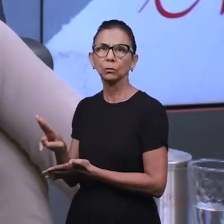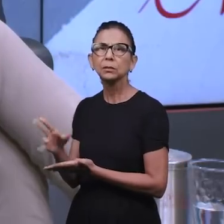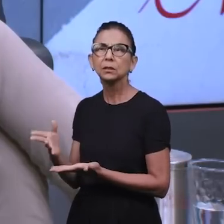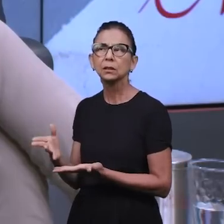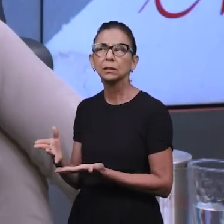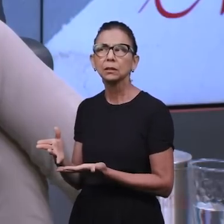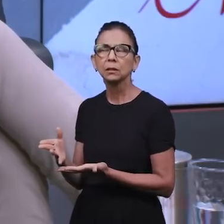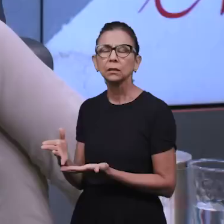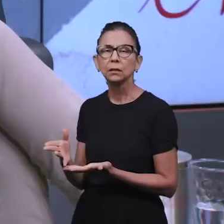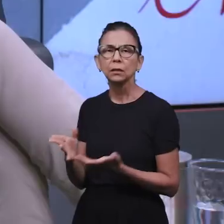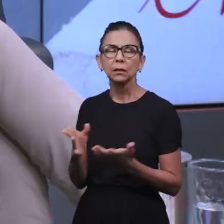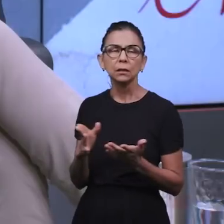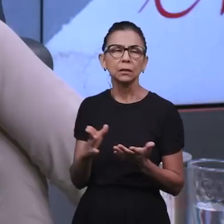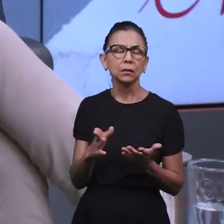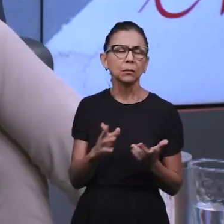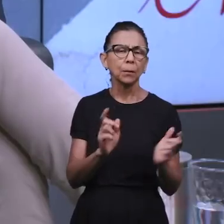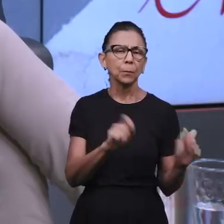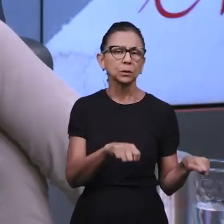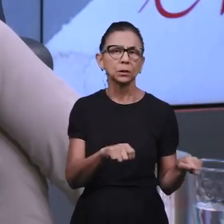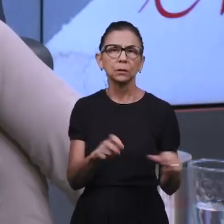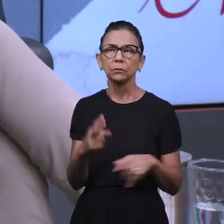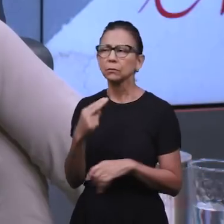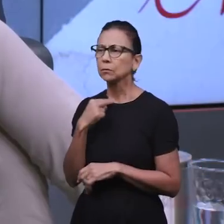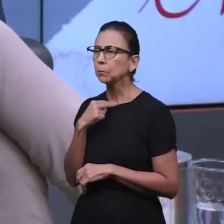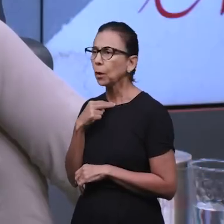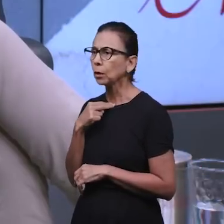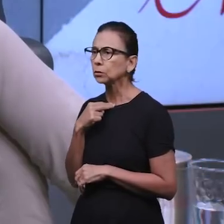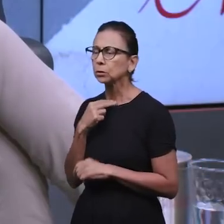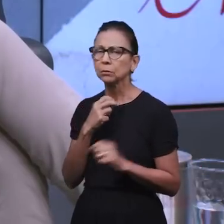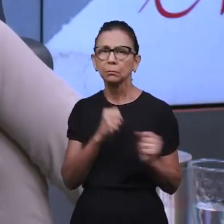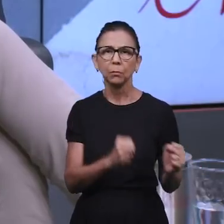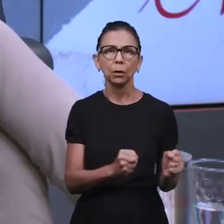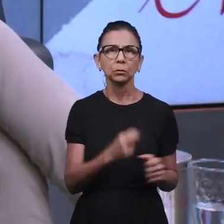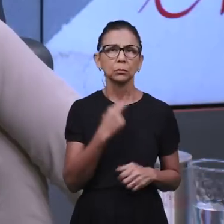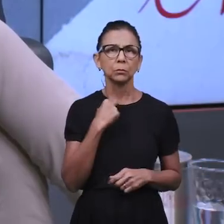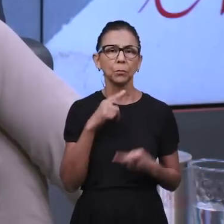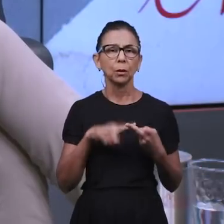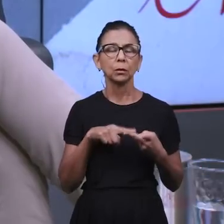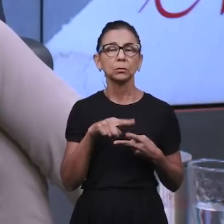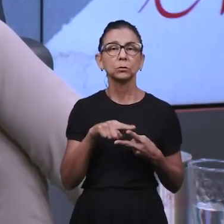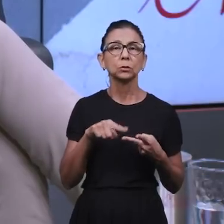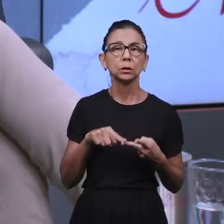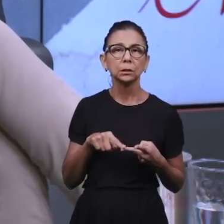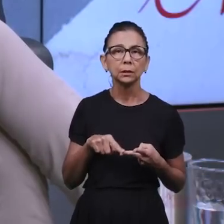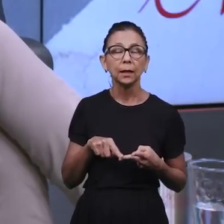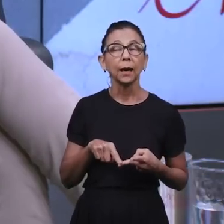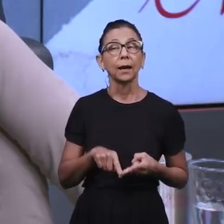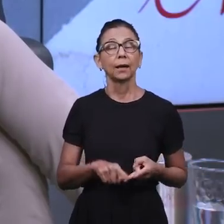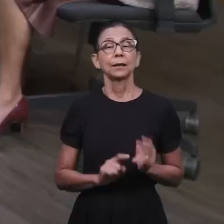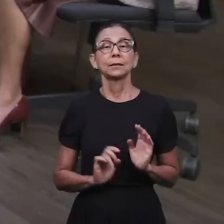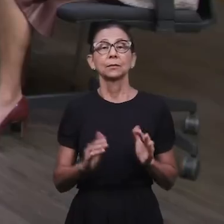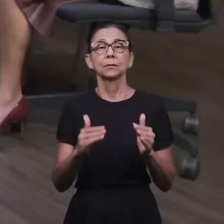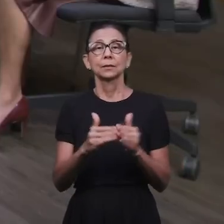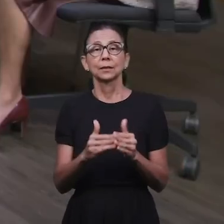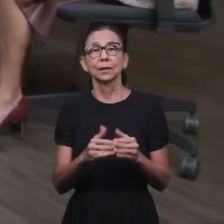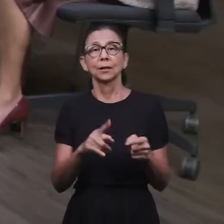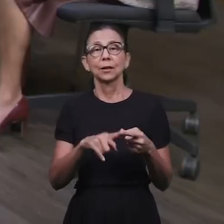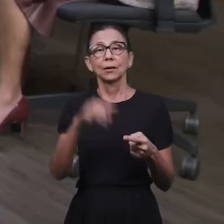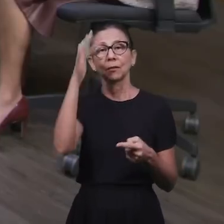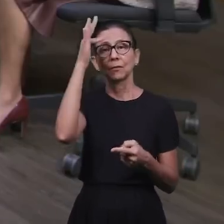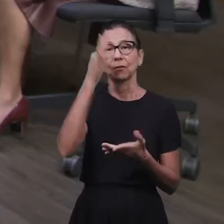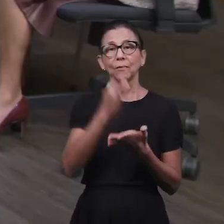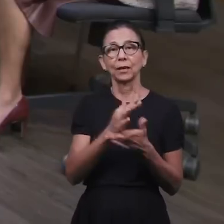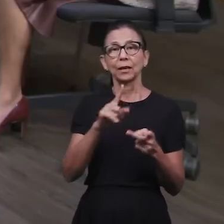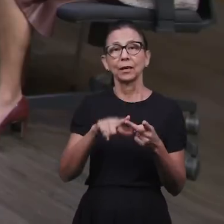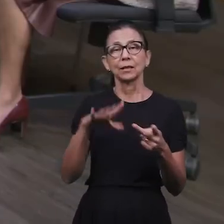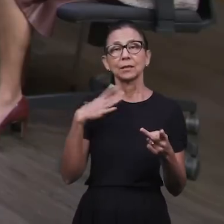salvação e testemunho. São essas coisas que nos interessam. O que o Espírito Santo vai querer ensinar para os